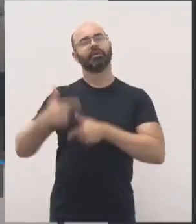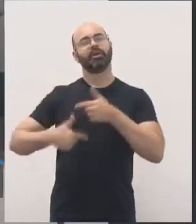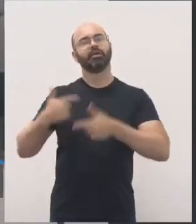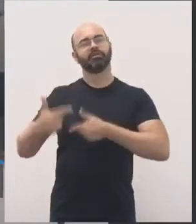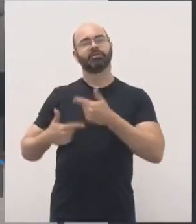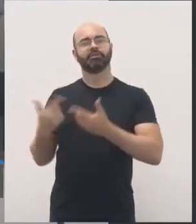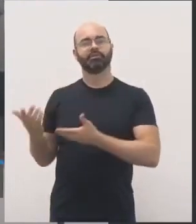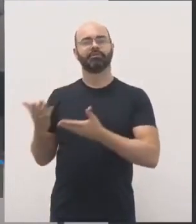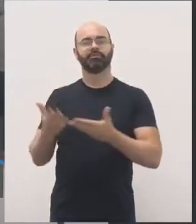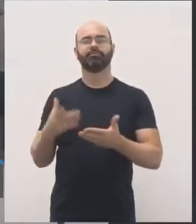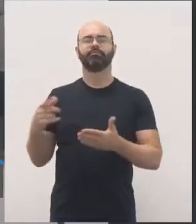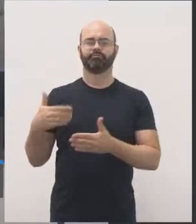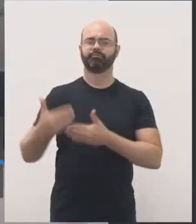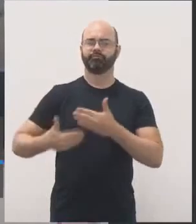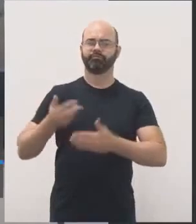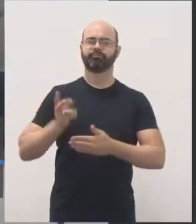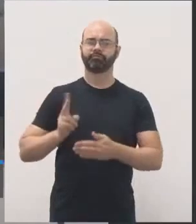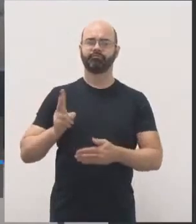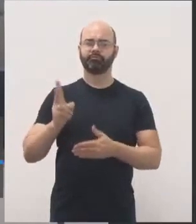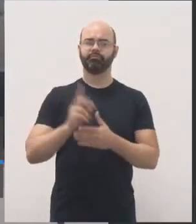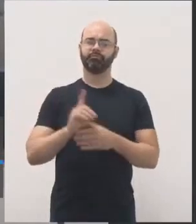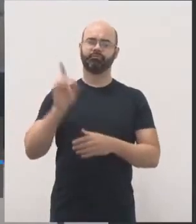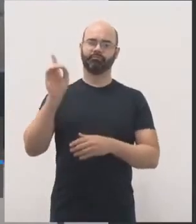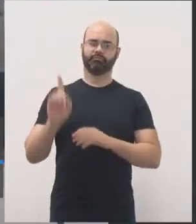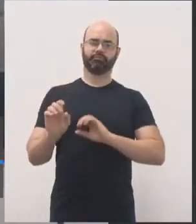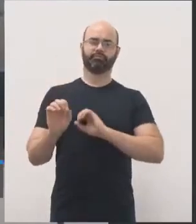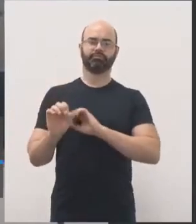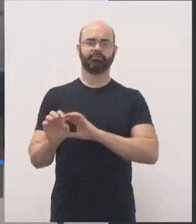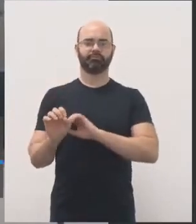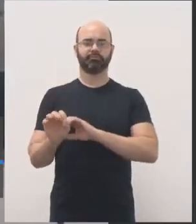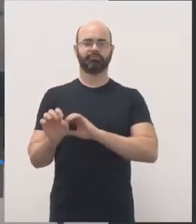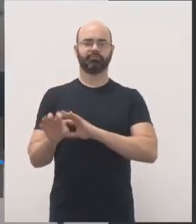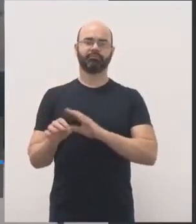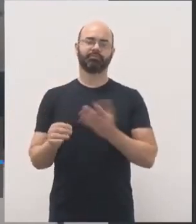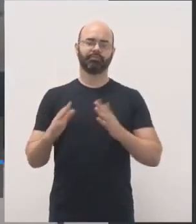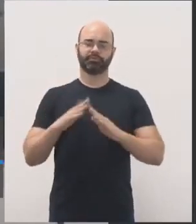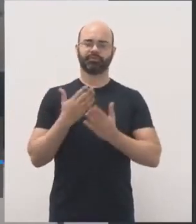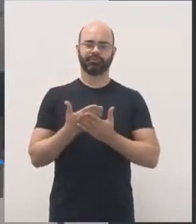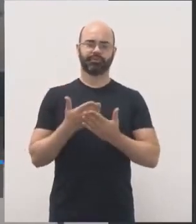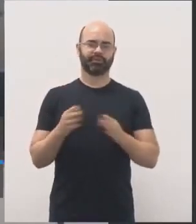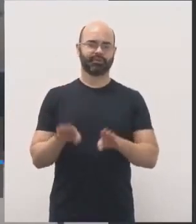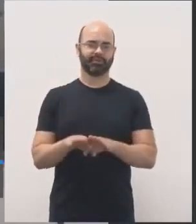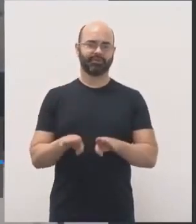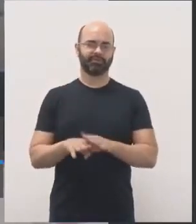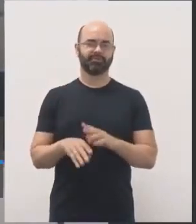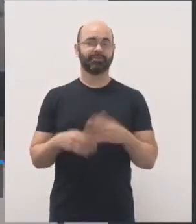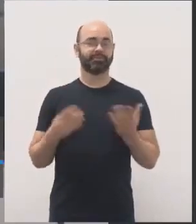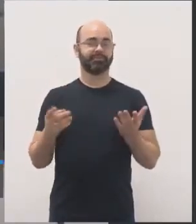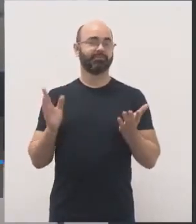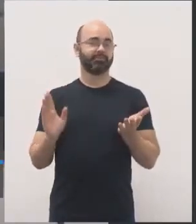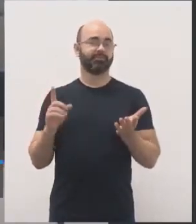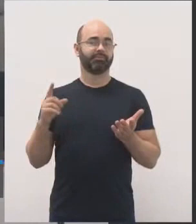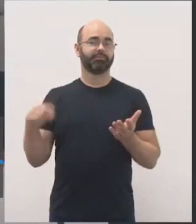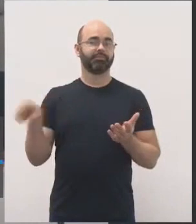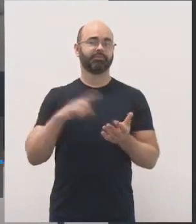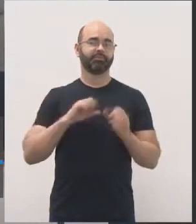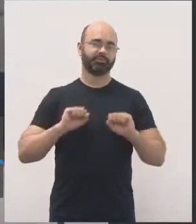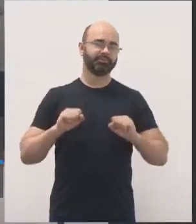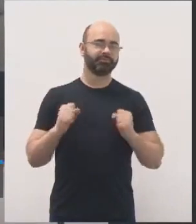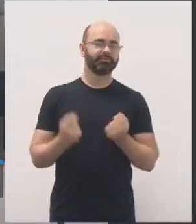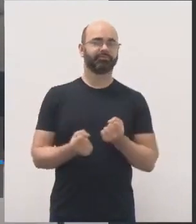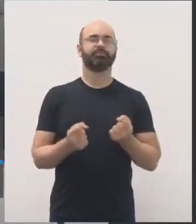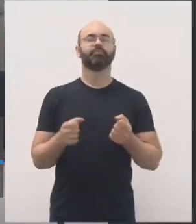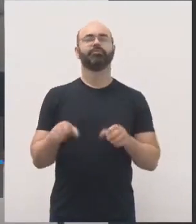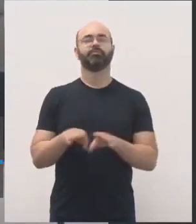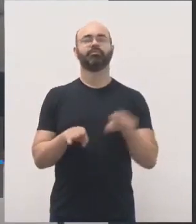está já em andamento nas diretorias de ensino e, consequentemente, nas escolas, e para contar com o engajamento e também o entendimento